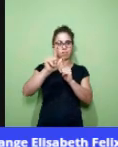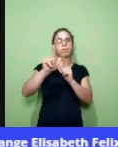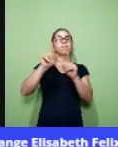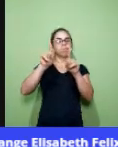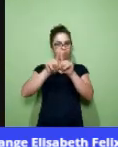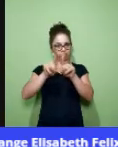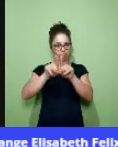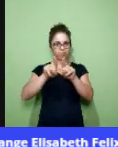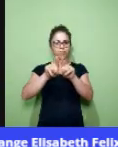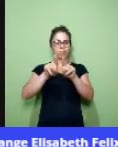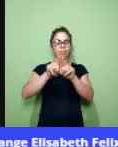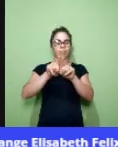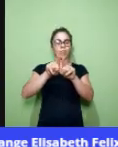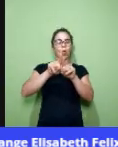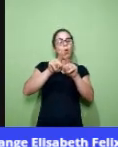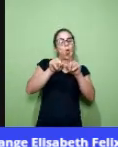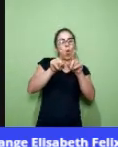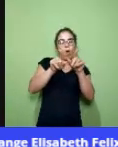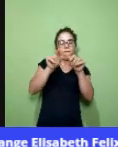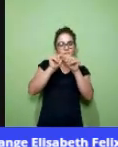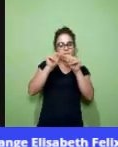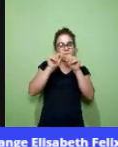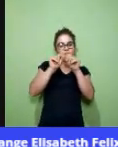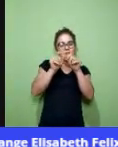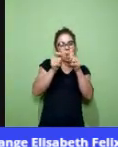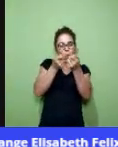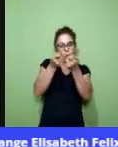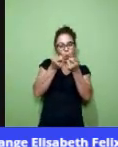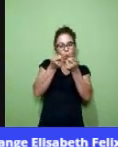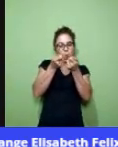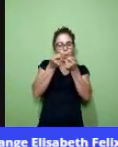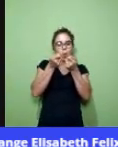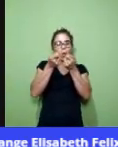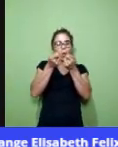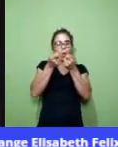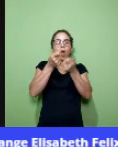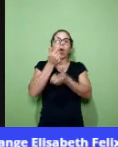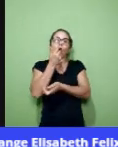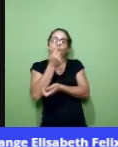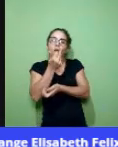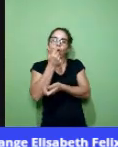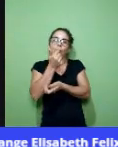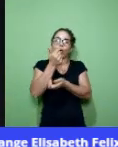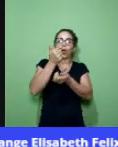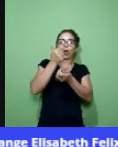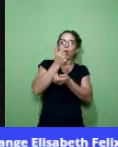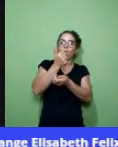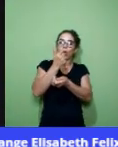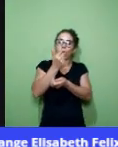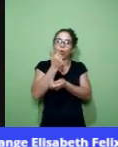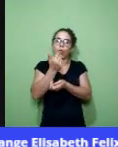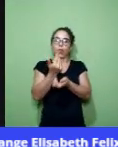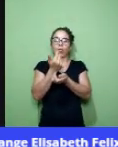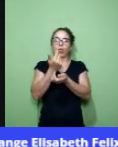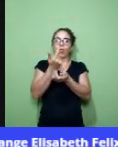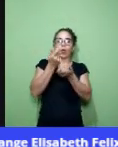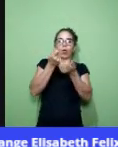dessa letra e a gente consegue fazer o contraste das cores. Então, se ele precisa das